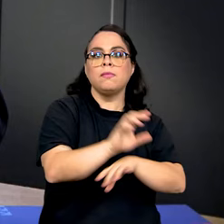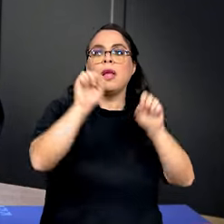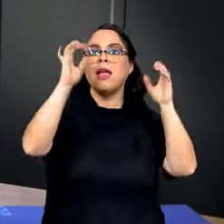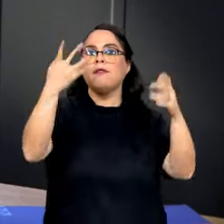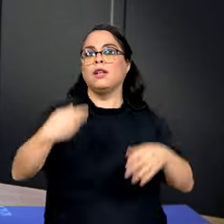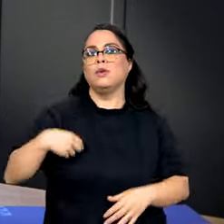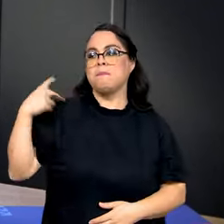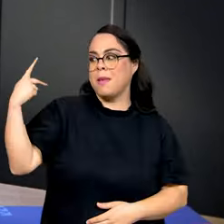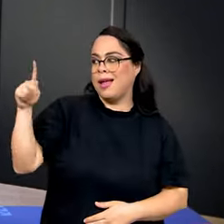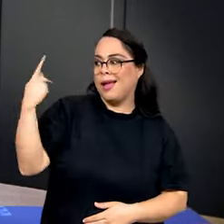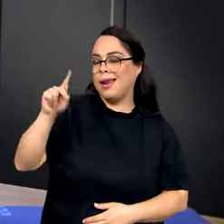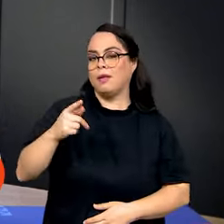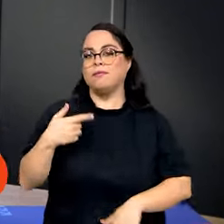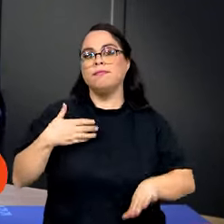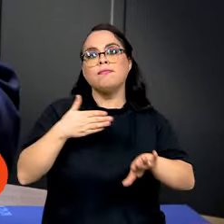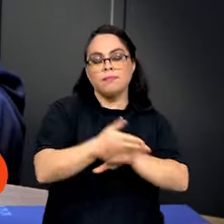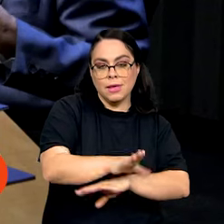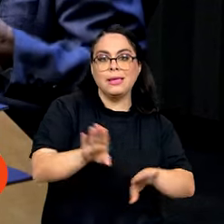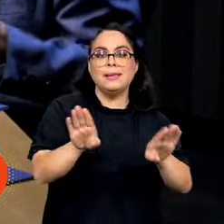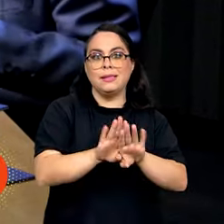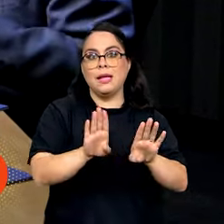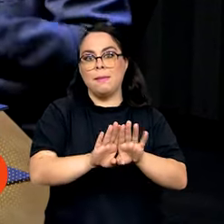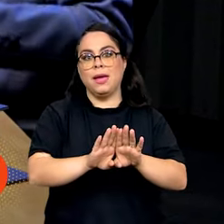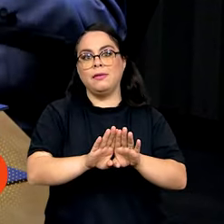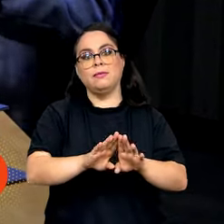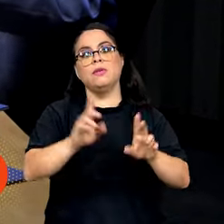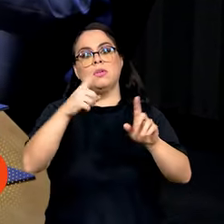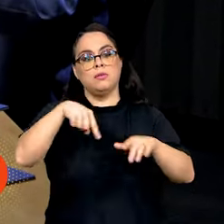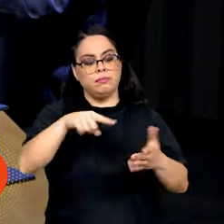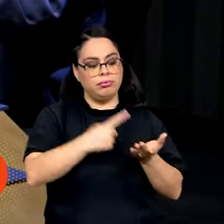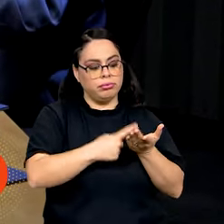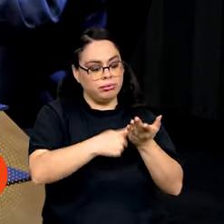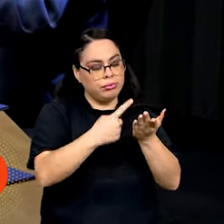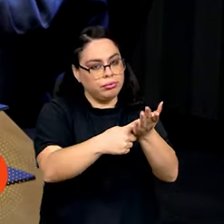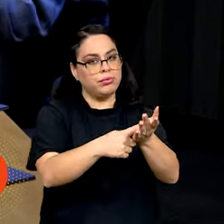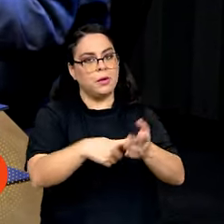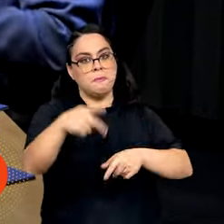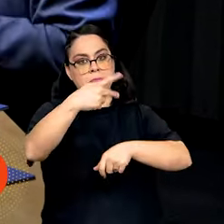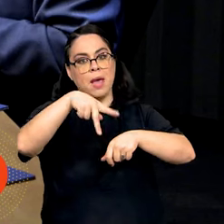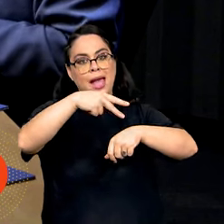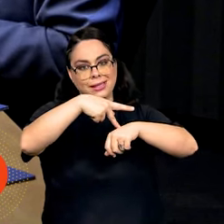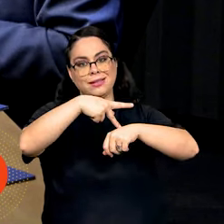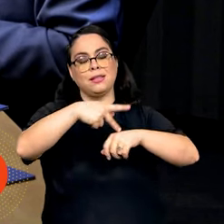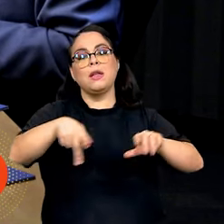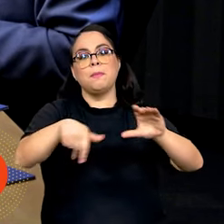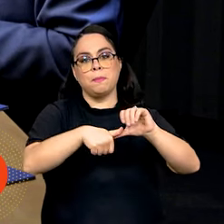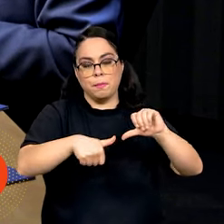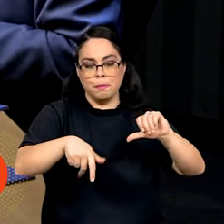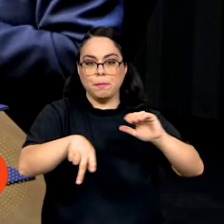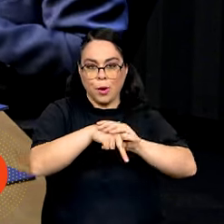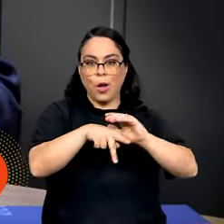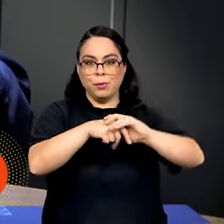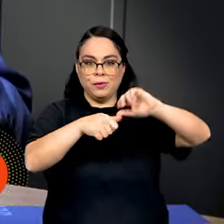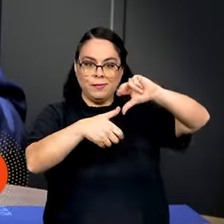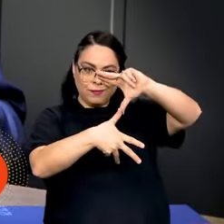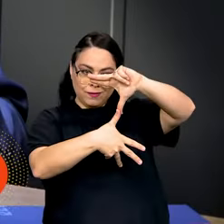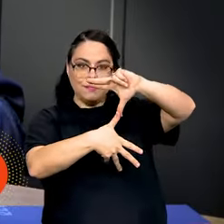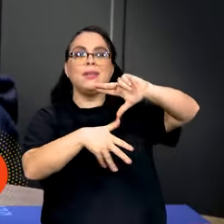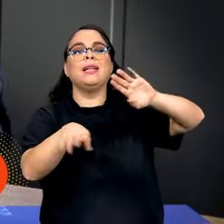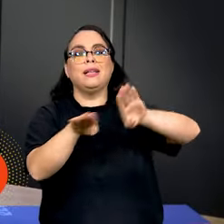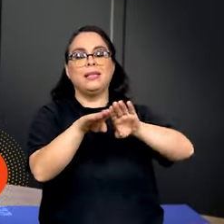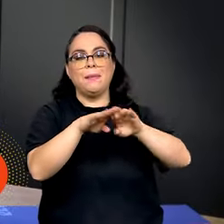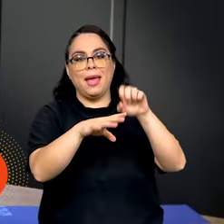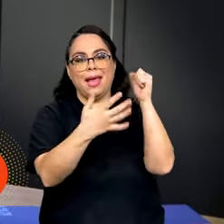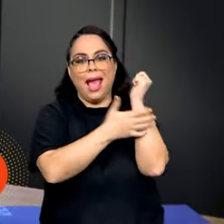aqui de evento no Paraguai onde ali também eh conclamamos os países da América Latina e do Caribe